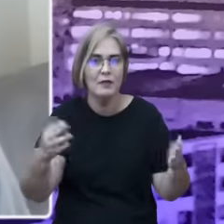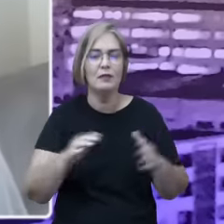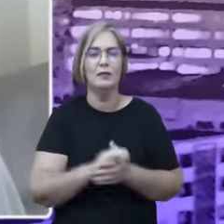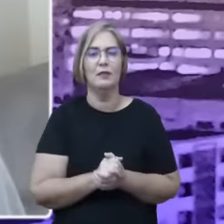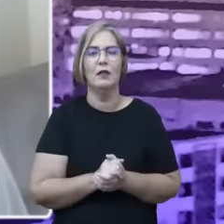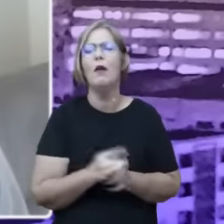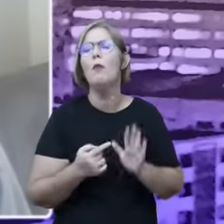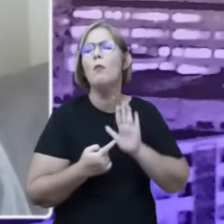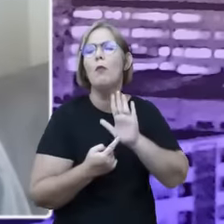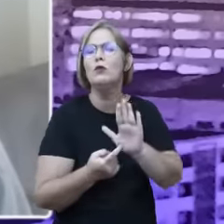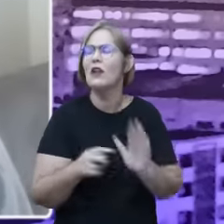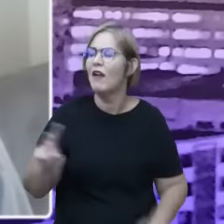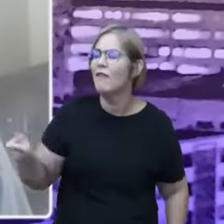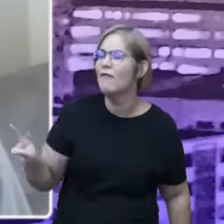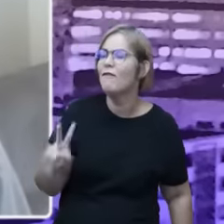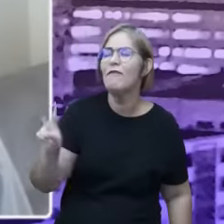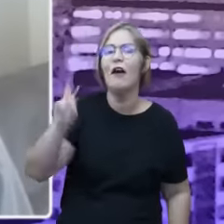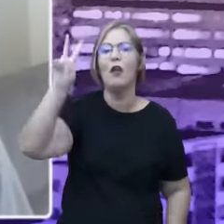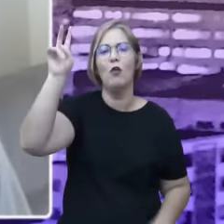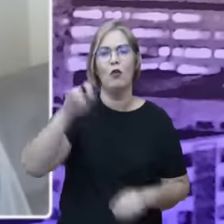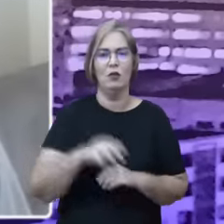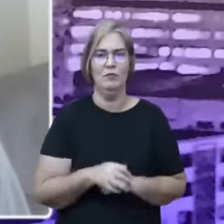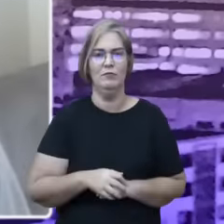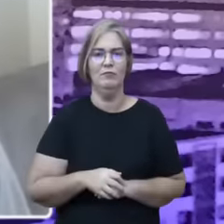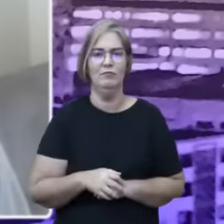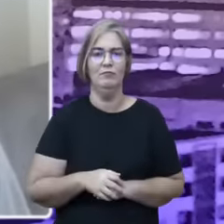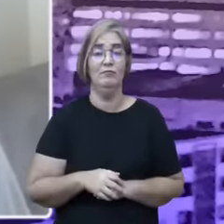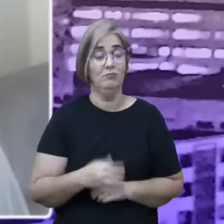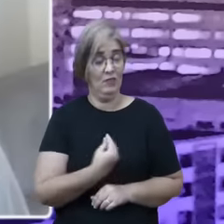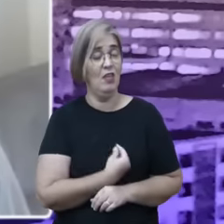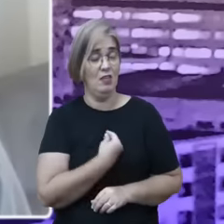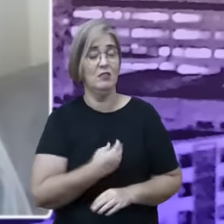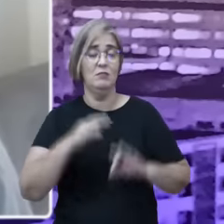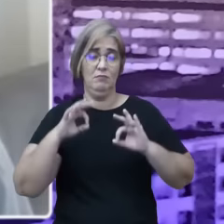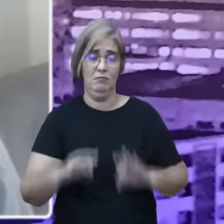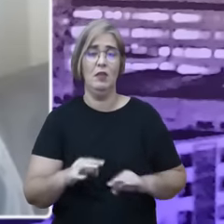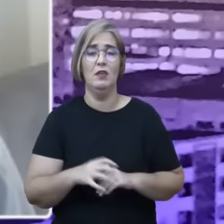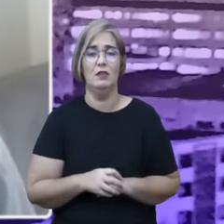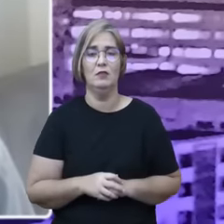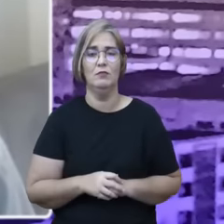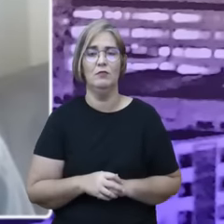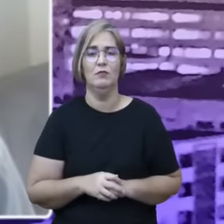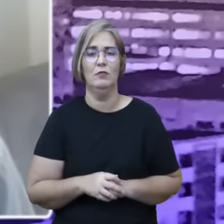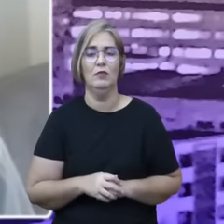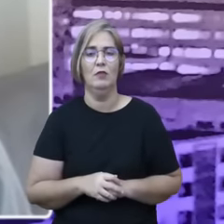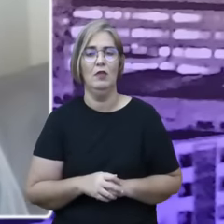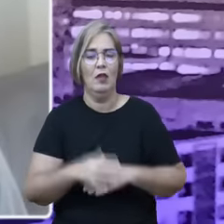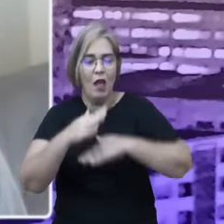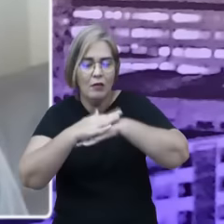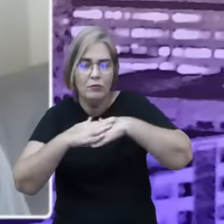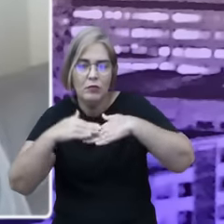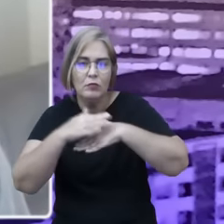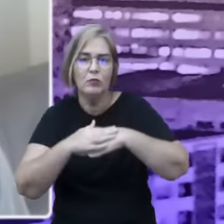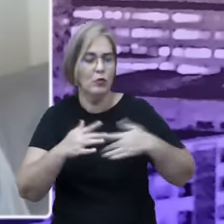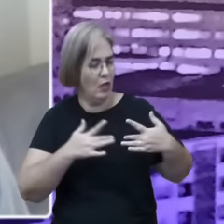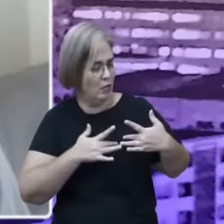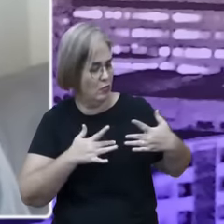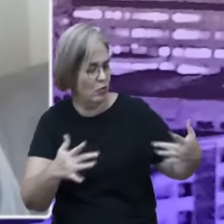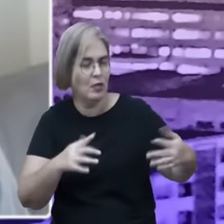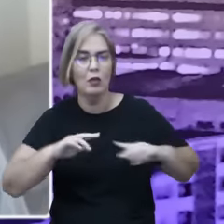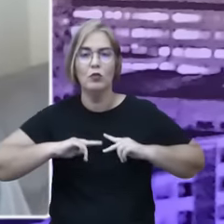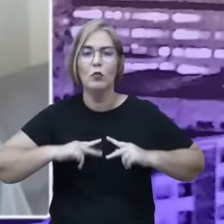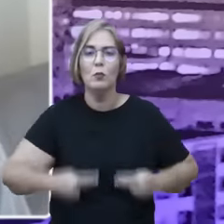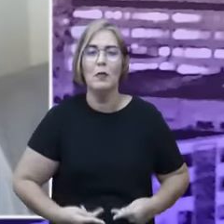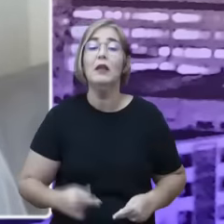valorização desta virtude existencial, a ternura da solidariedade humana que se